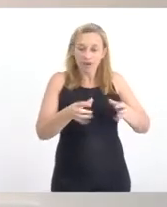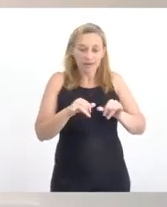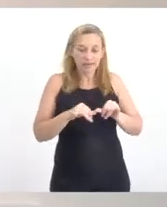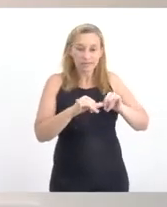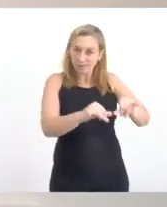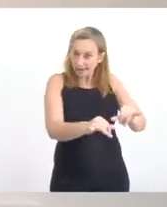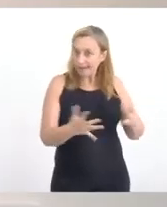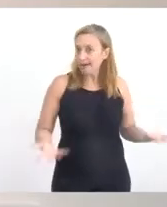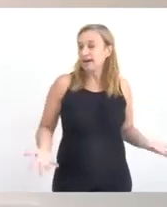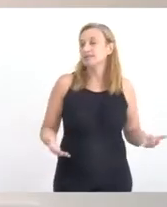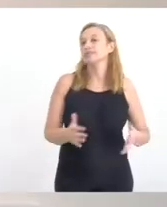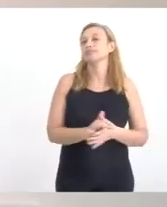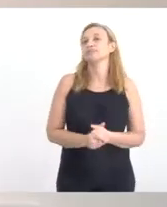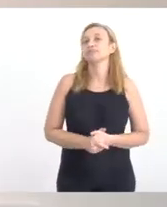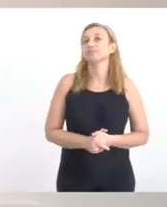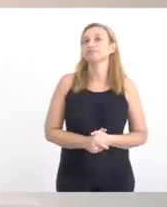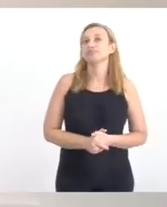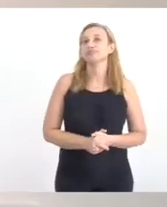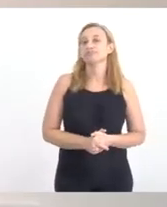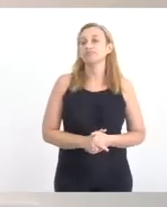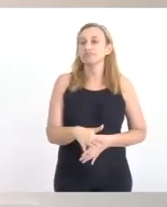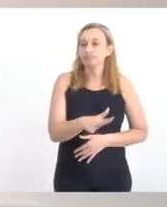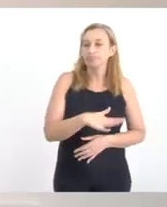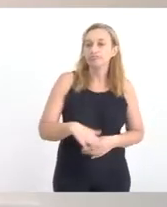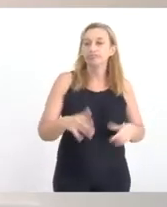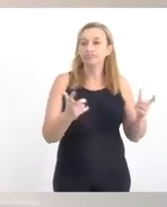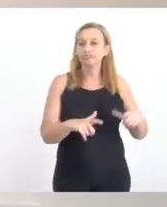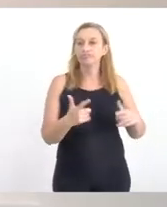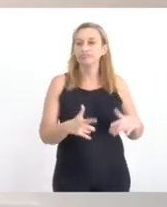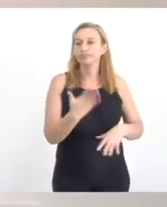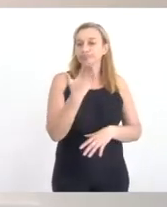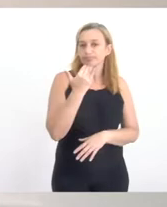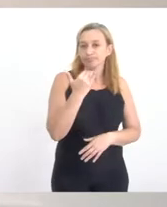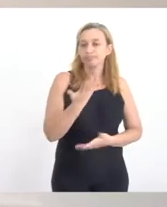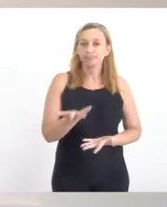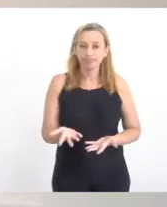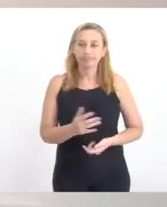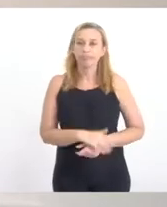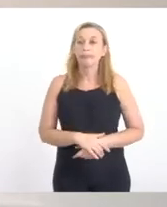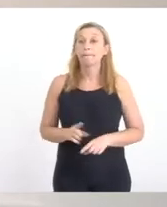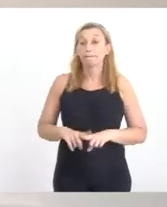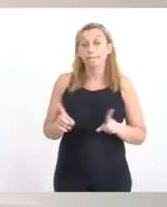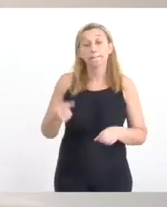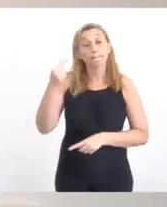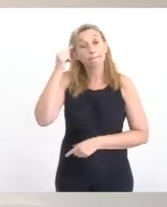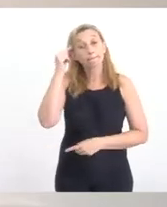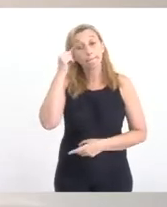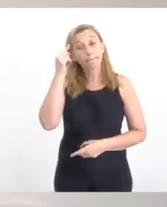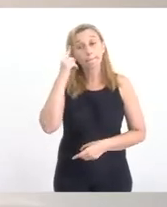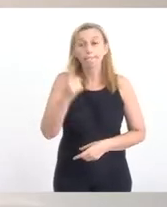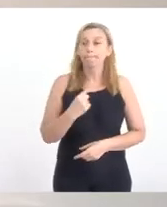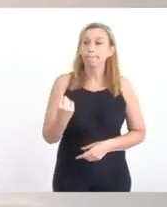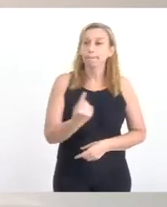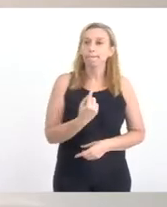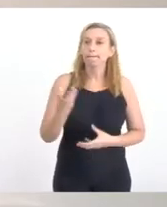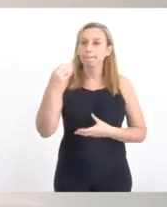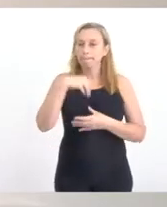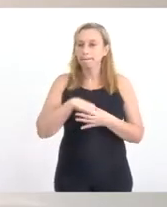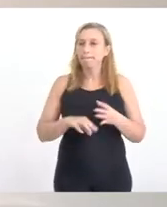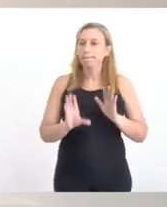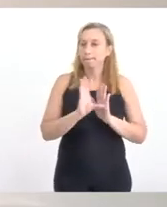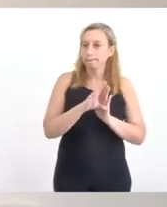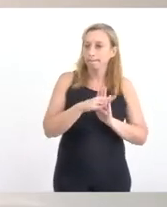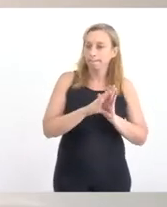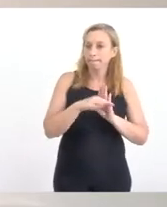a oferta né dos espaços aí de alimentar de alimentação mas é pensar para nós nem do desse